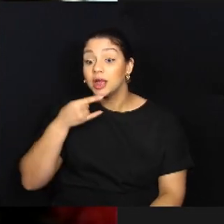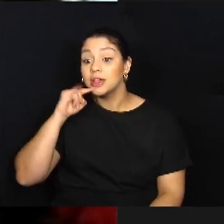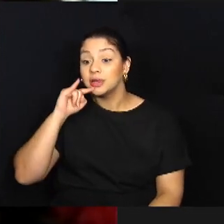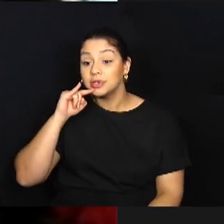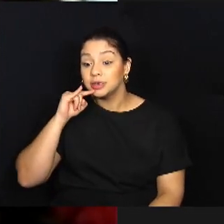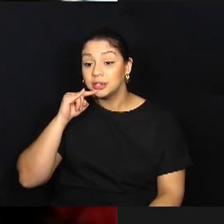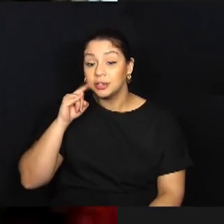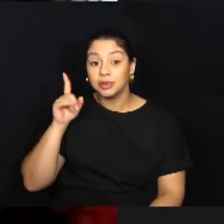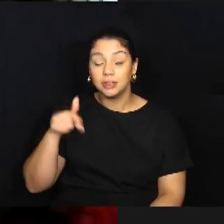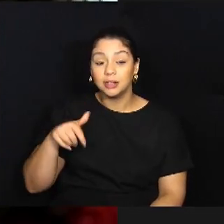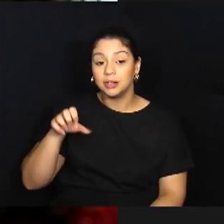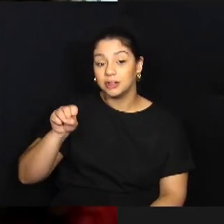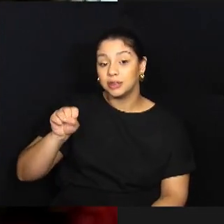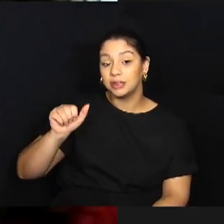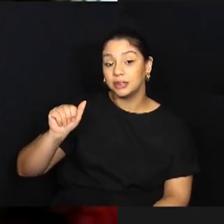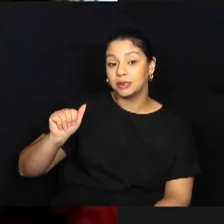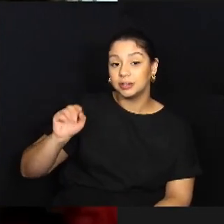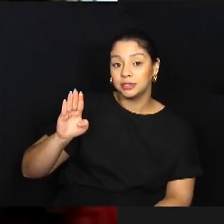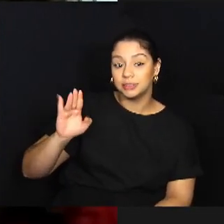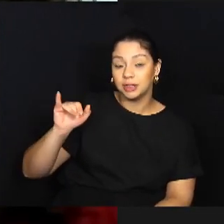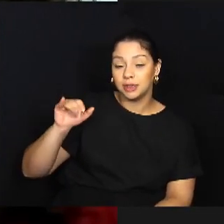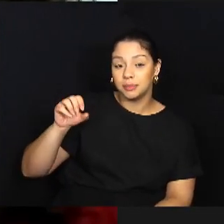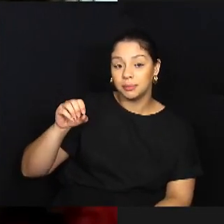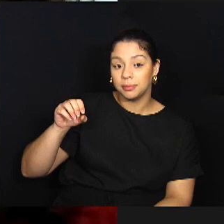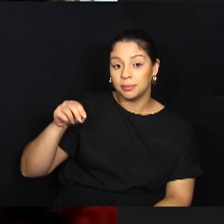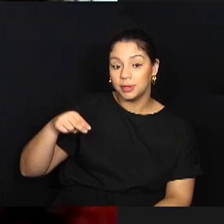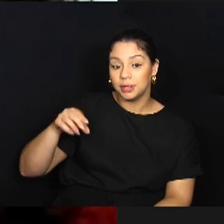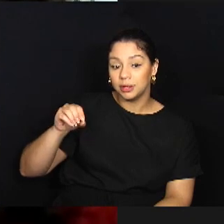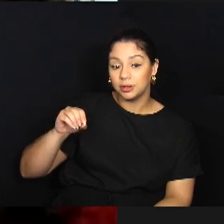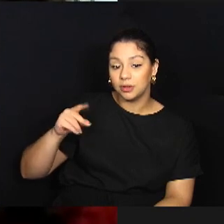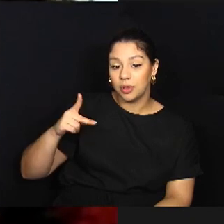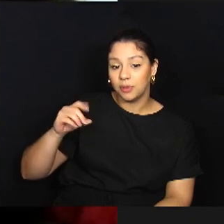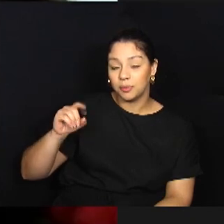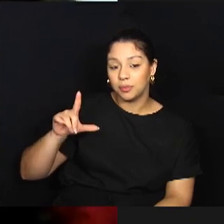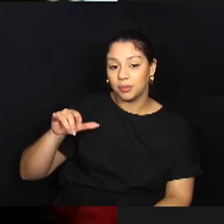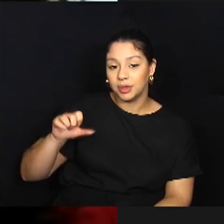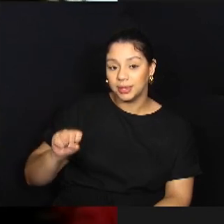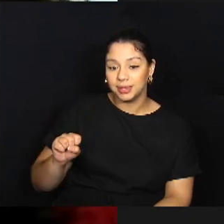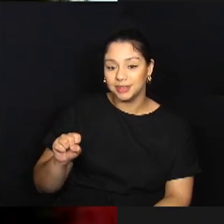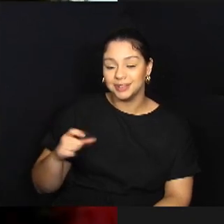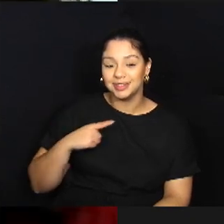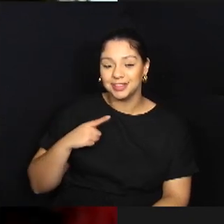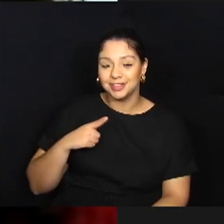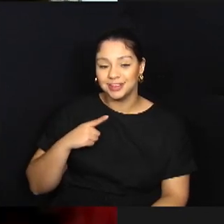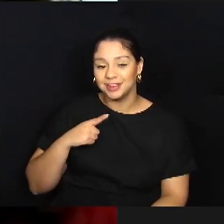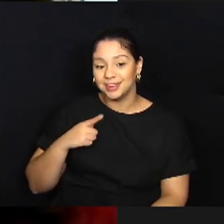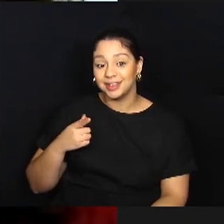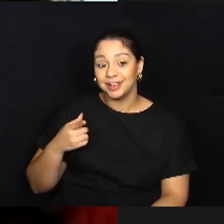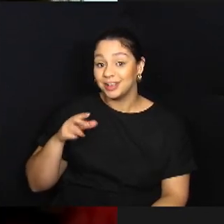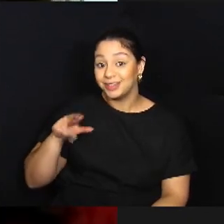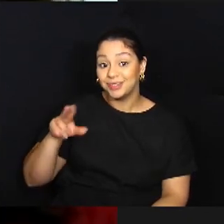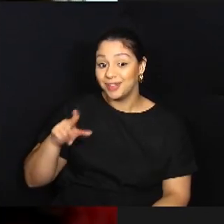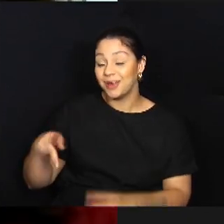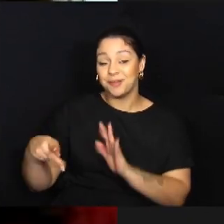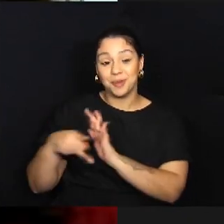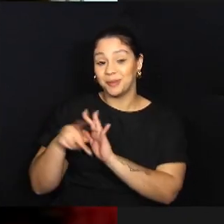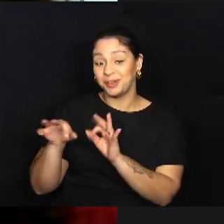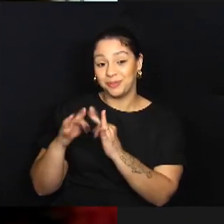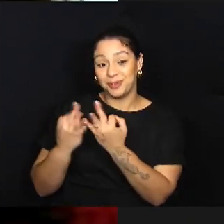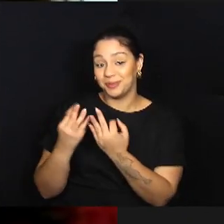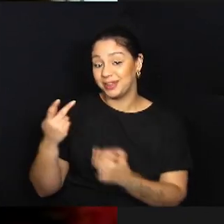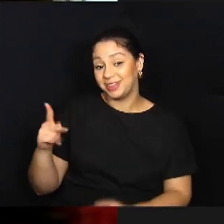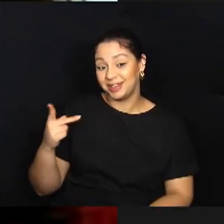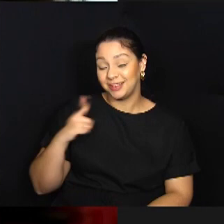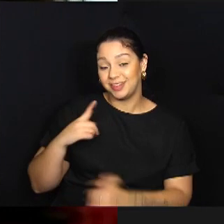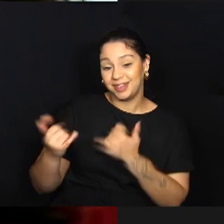de Sabinópolis. Falei, bom, tem tudo a ver com a expedição do Fernando Sabino, embora, né, o Sabinópolis não seja da família dele, mas coincidiu,